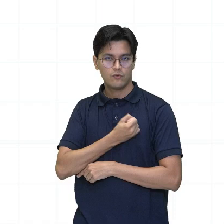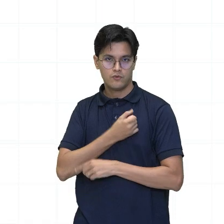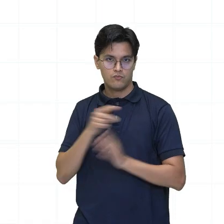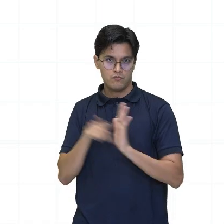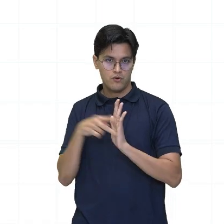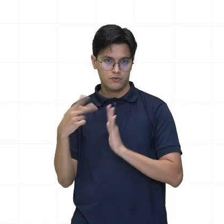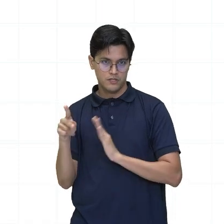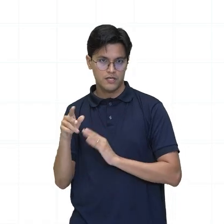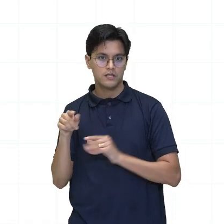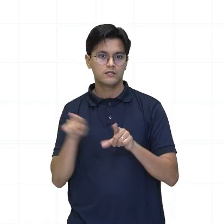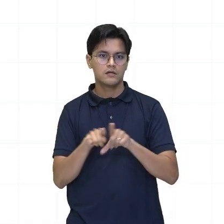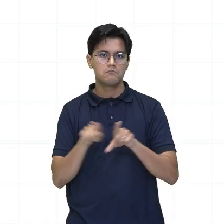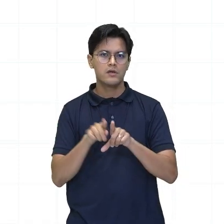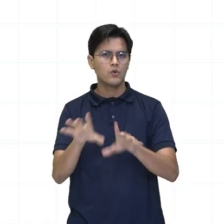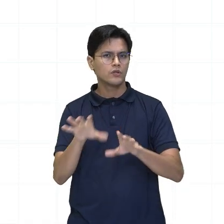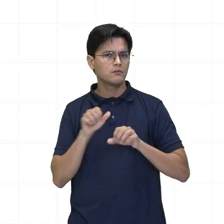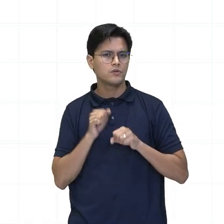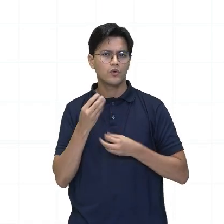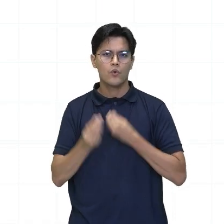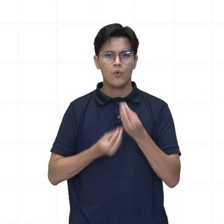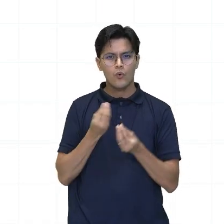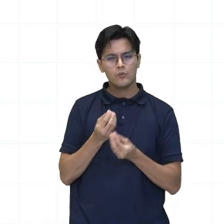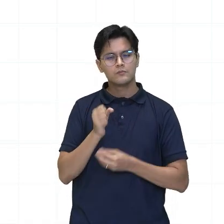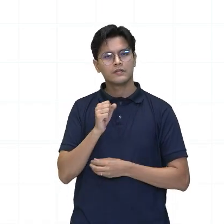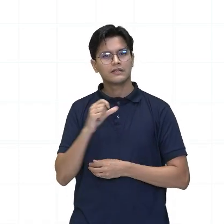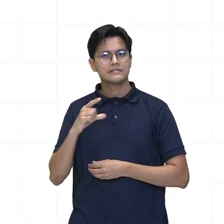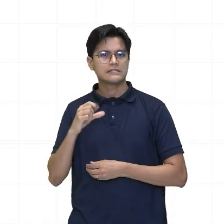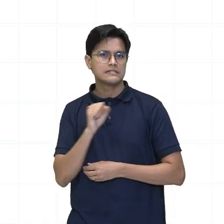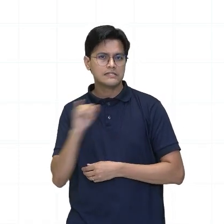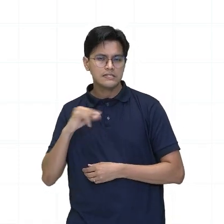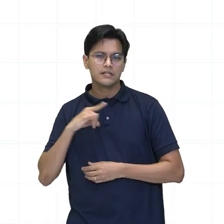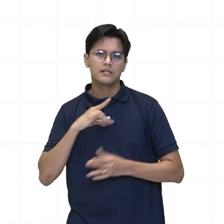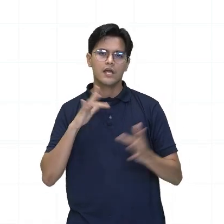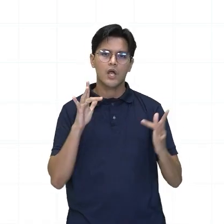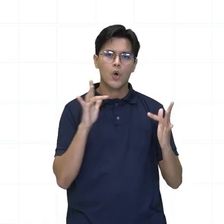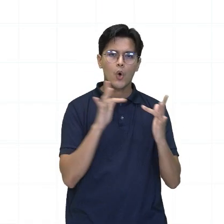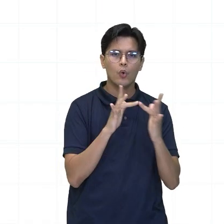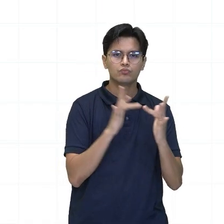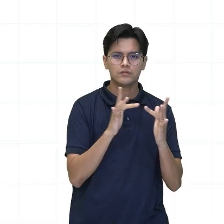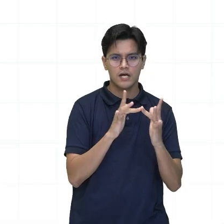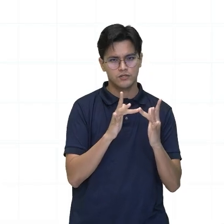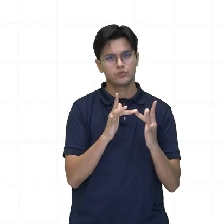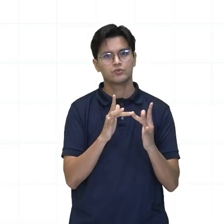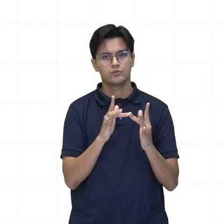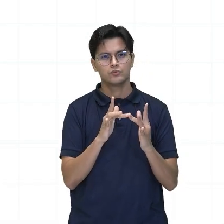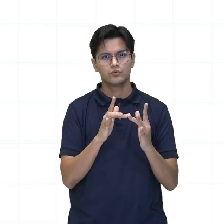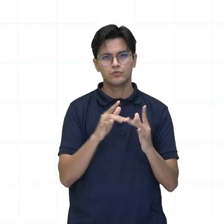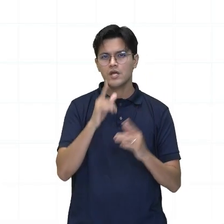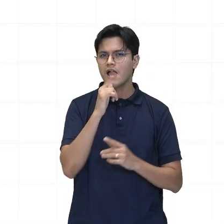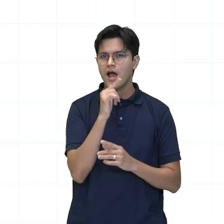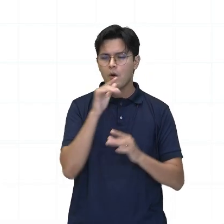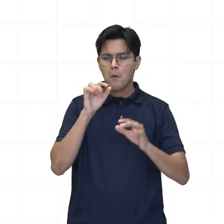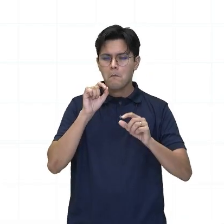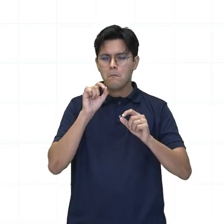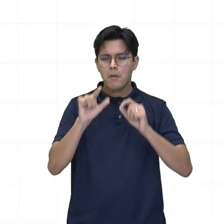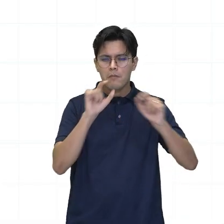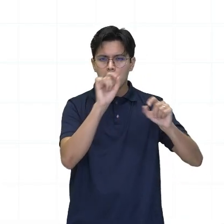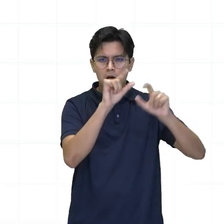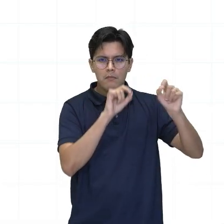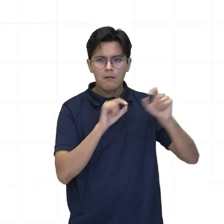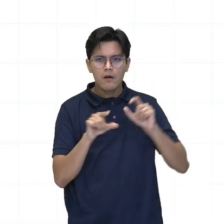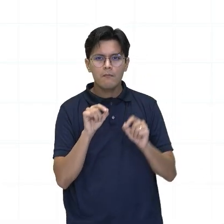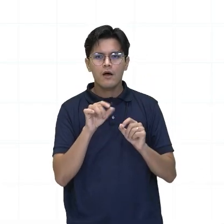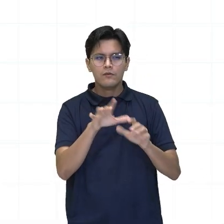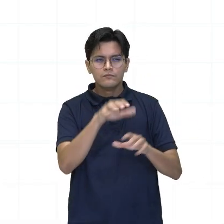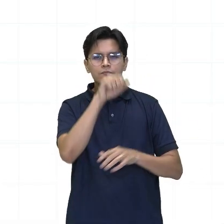ou superfícies contaminadas. Vocês estão vendo aí na ilustração a moça de máscara e limpando as